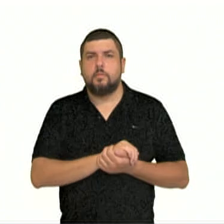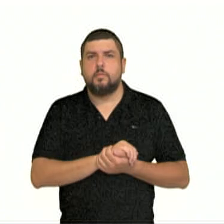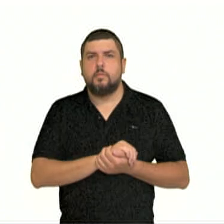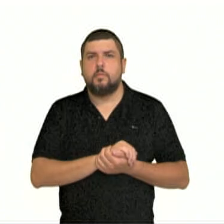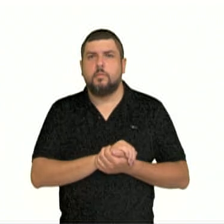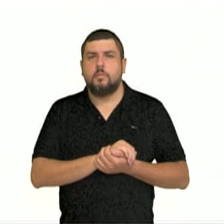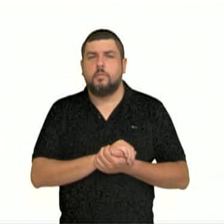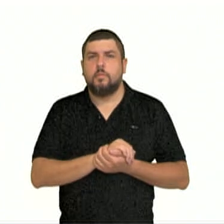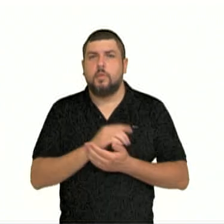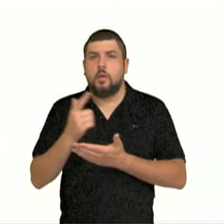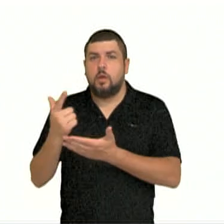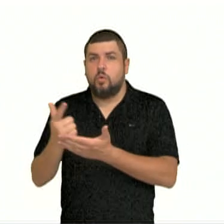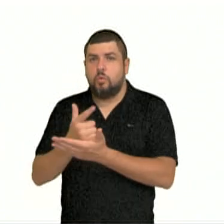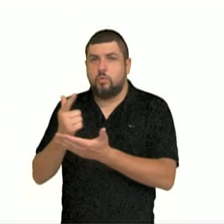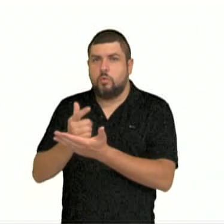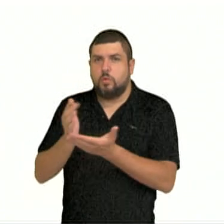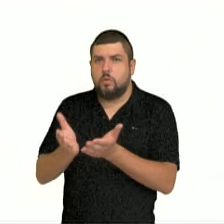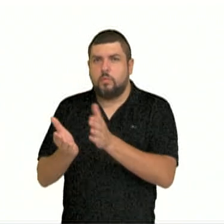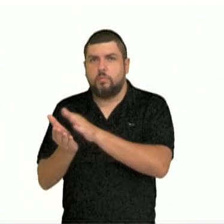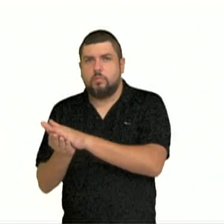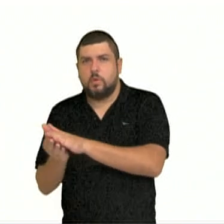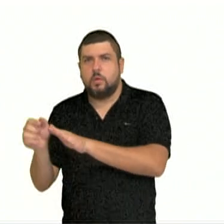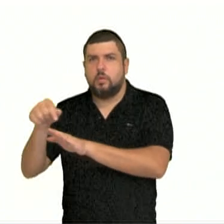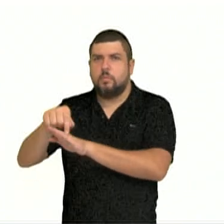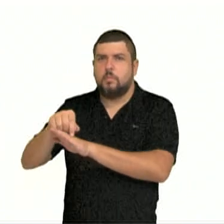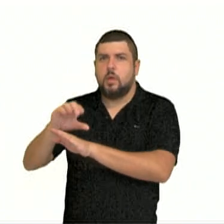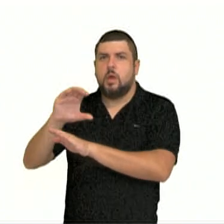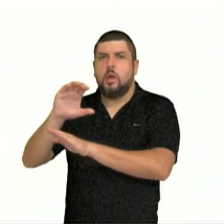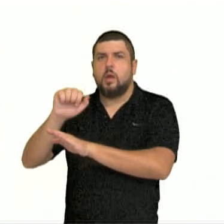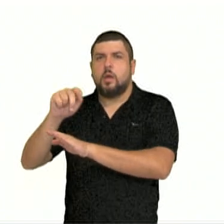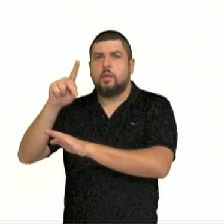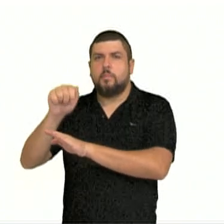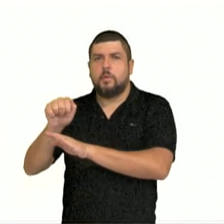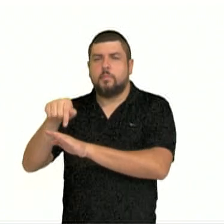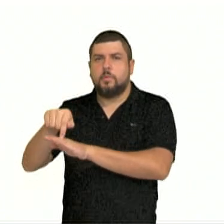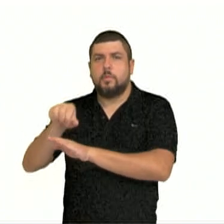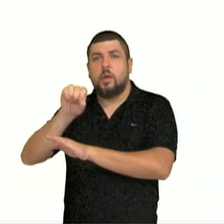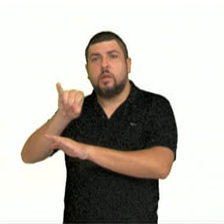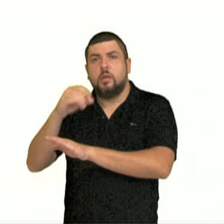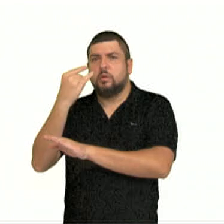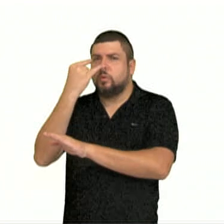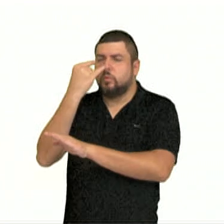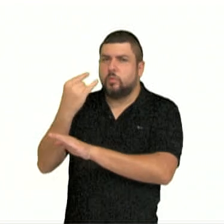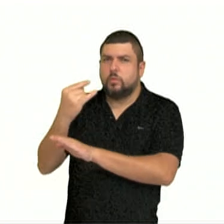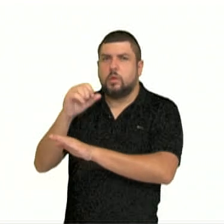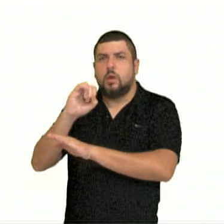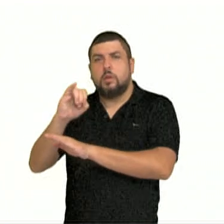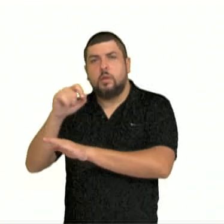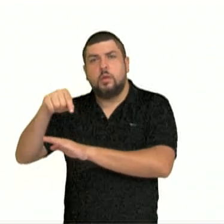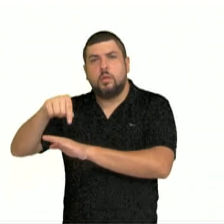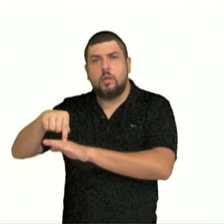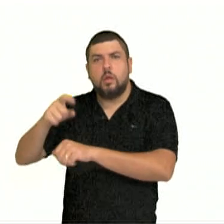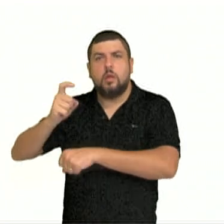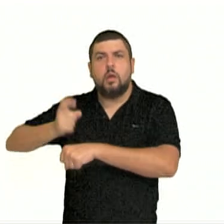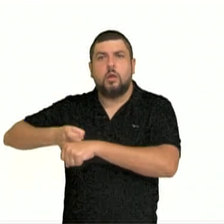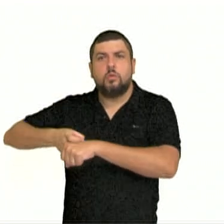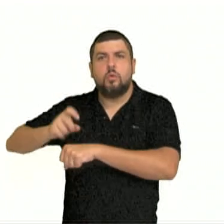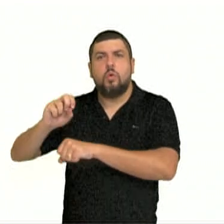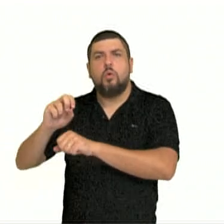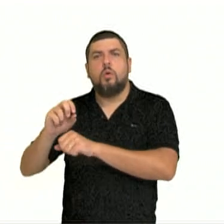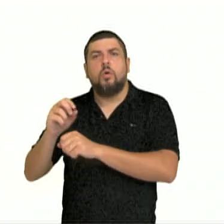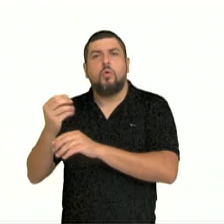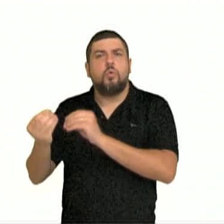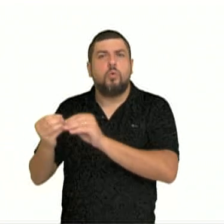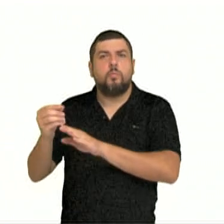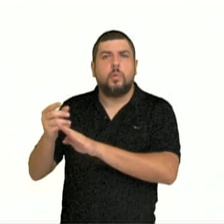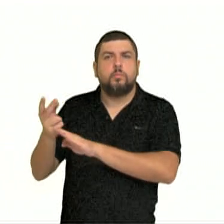capa do livro, se a capa é atraente, se não é, se é capa dura, se é capa com uma foto, com uma